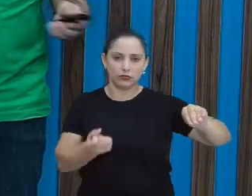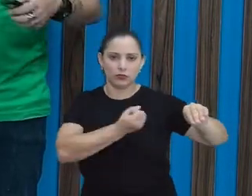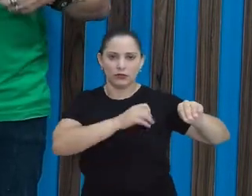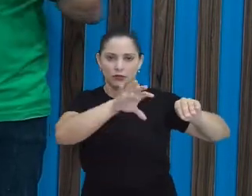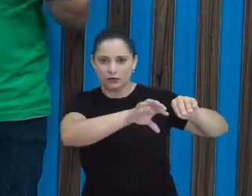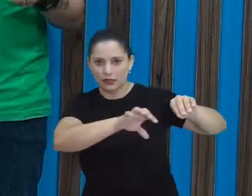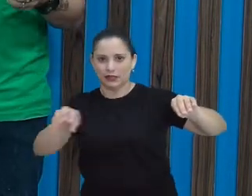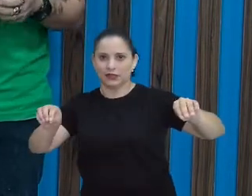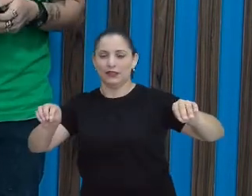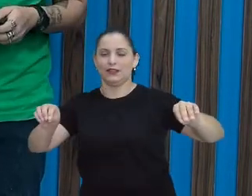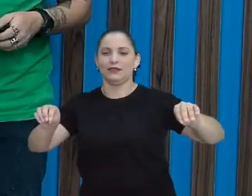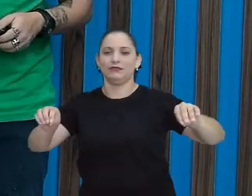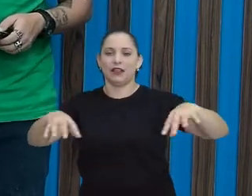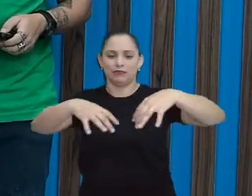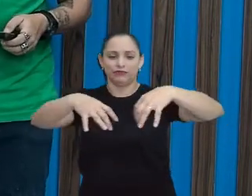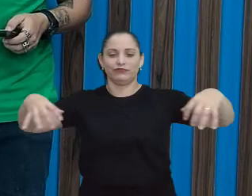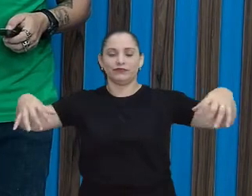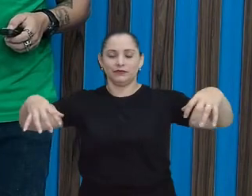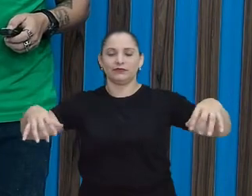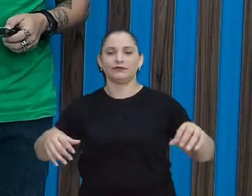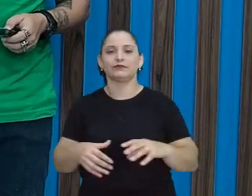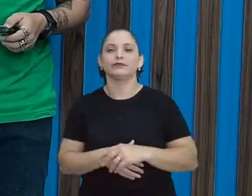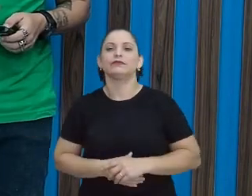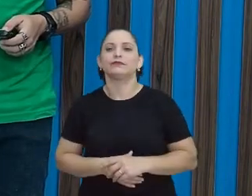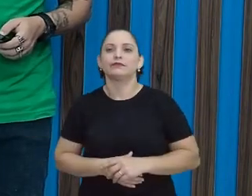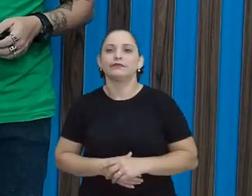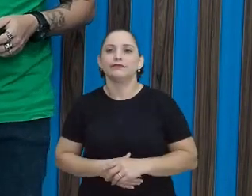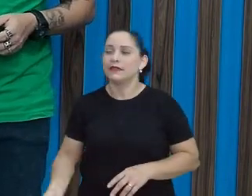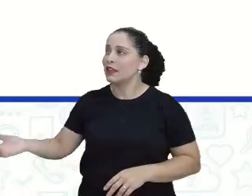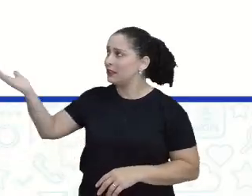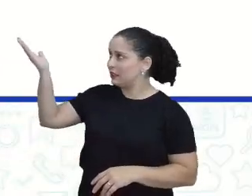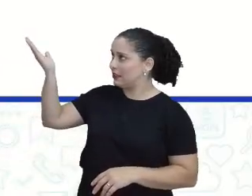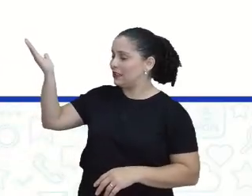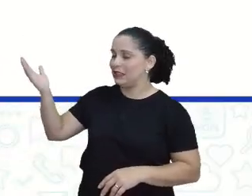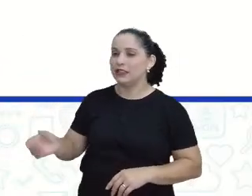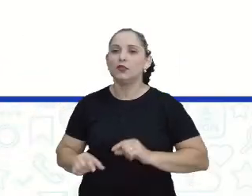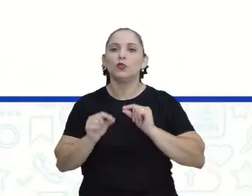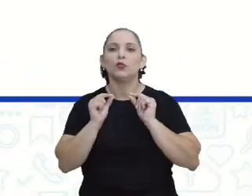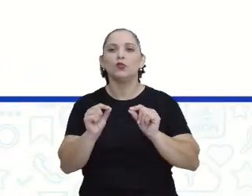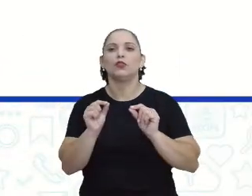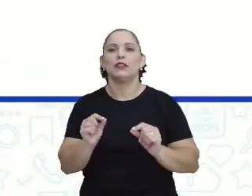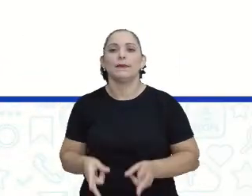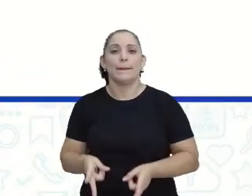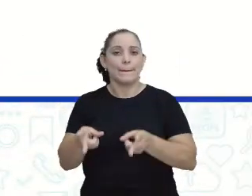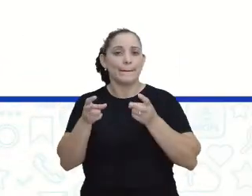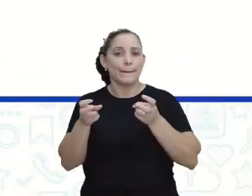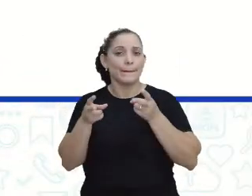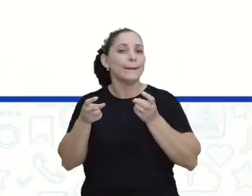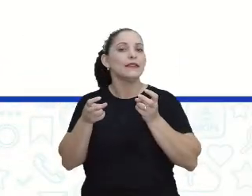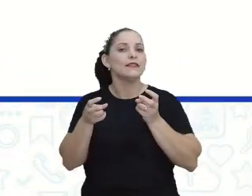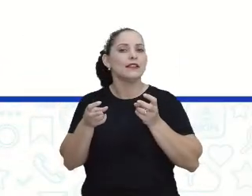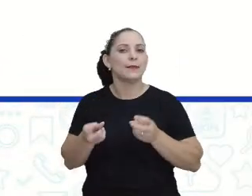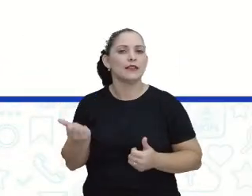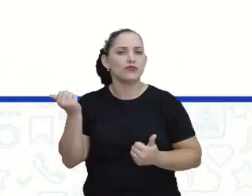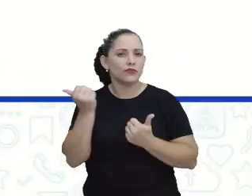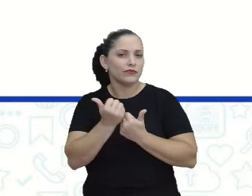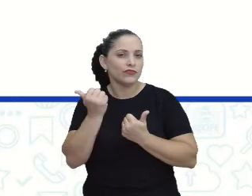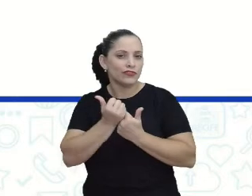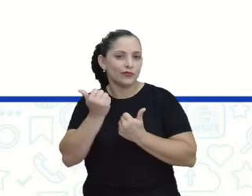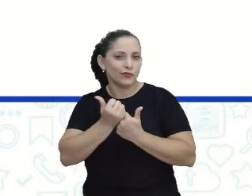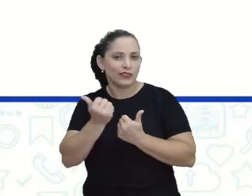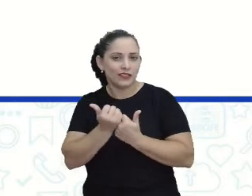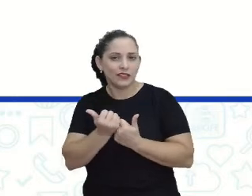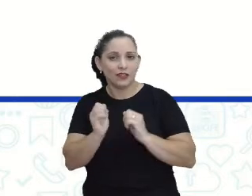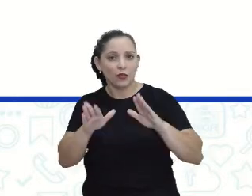tivesse percebido essa questão intuitiva. Então, nesse caso aí, a gente percebe que substituindo aquele valor ali por